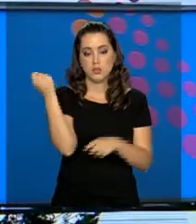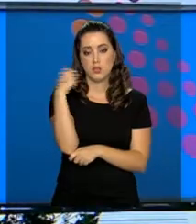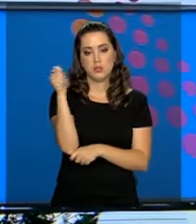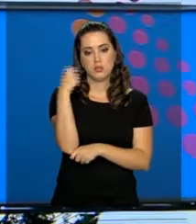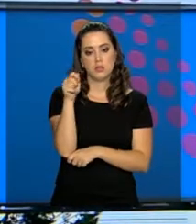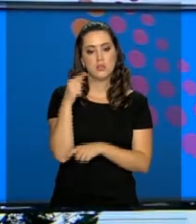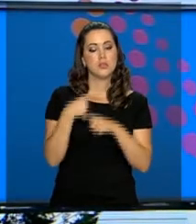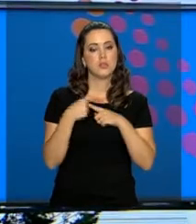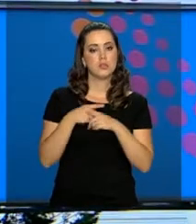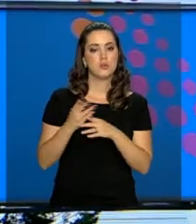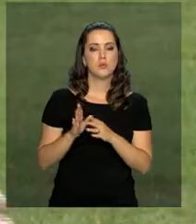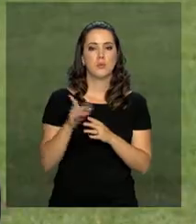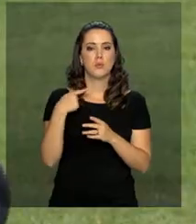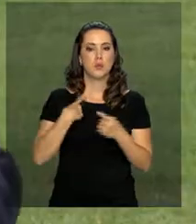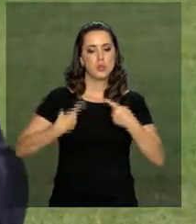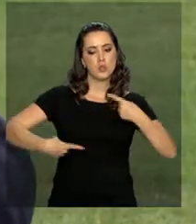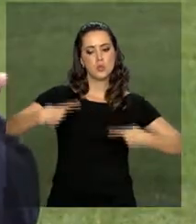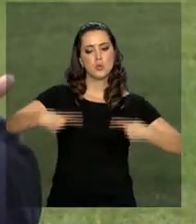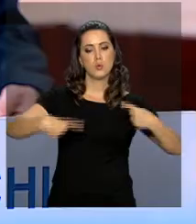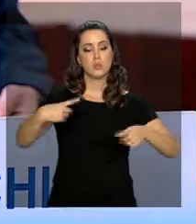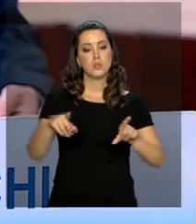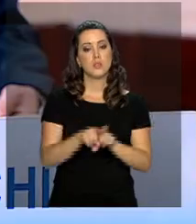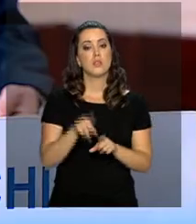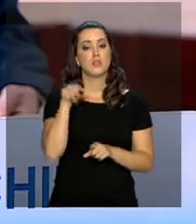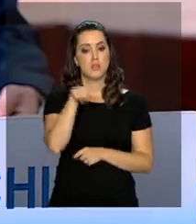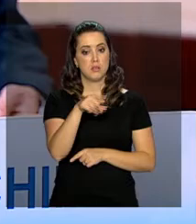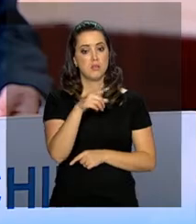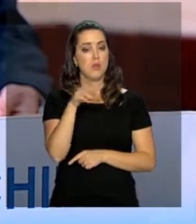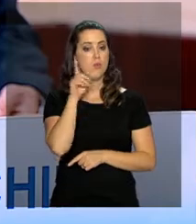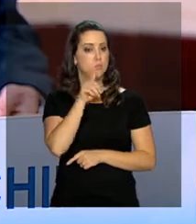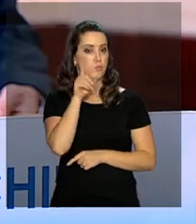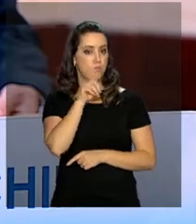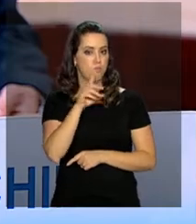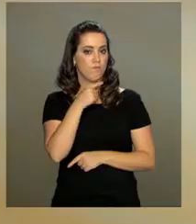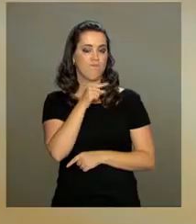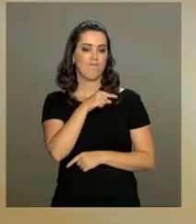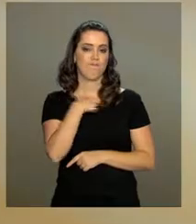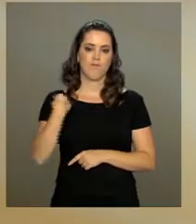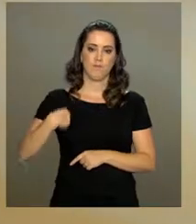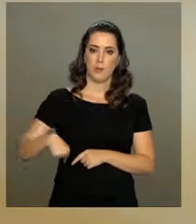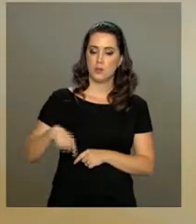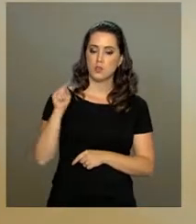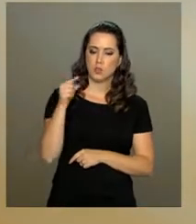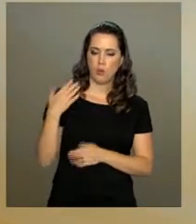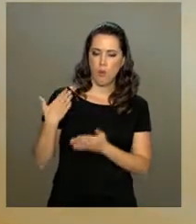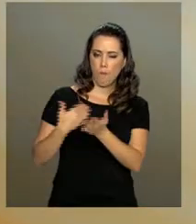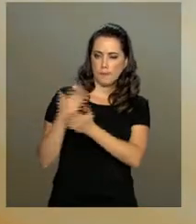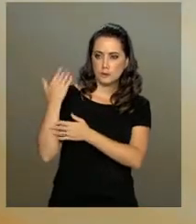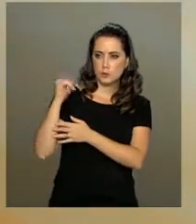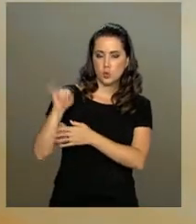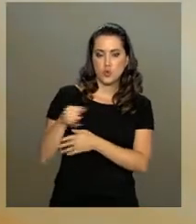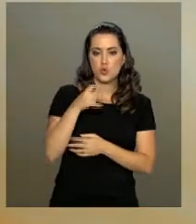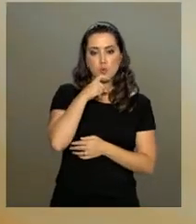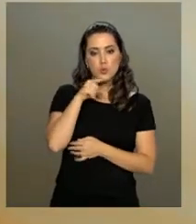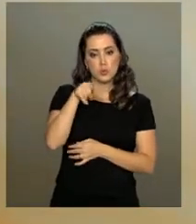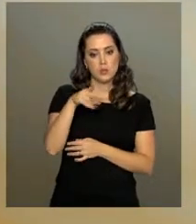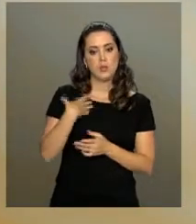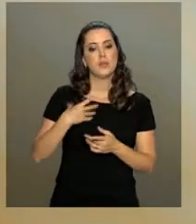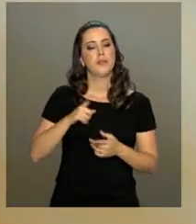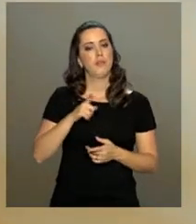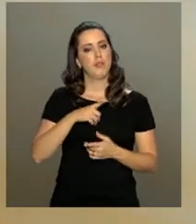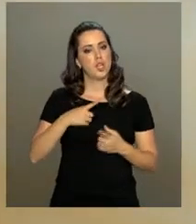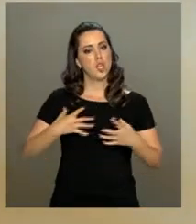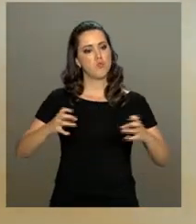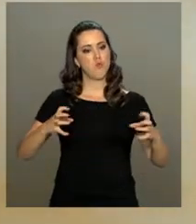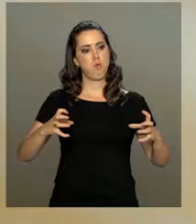para o embate e tron e o presidente chinês xi jinping desde julho china e estados unidos mantêm uma